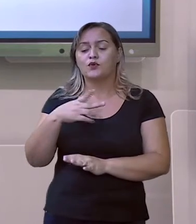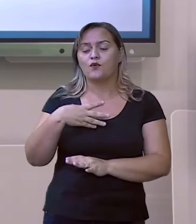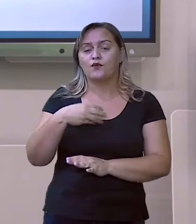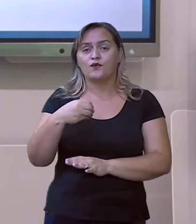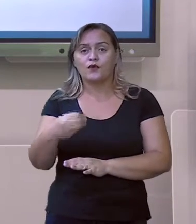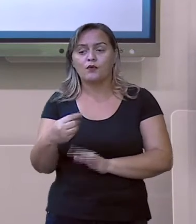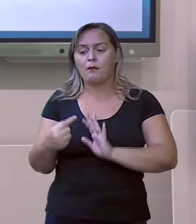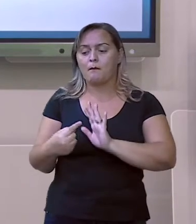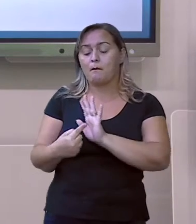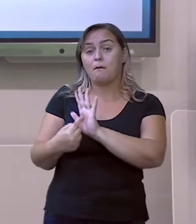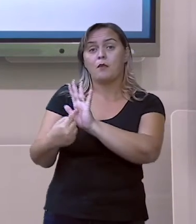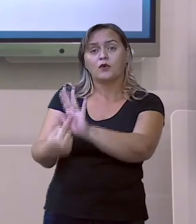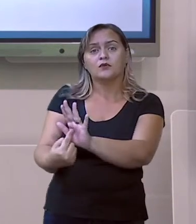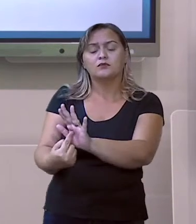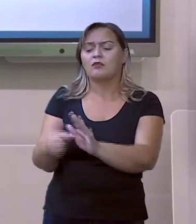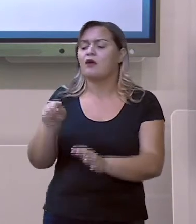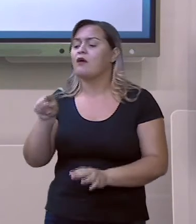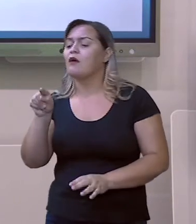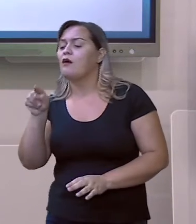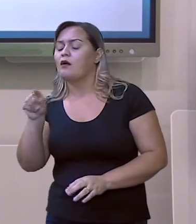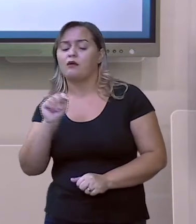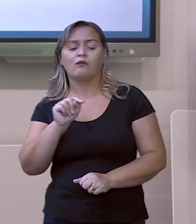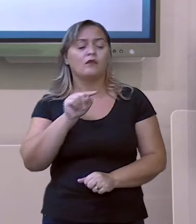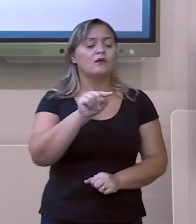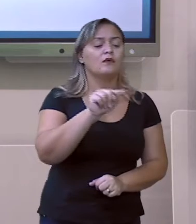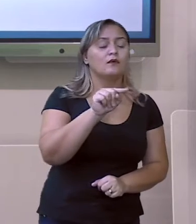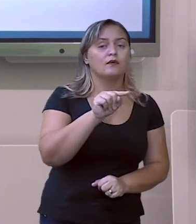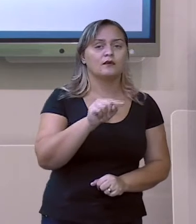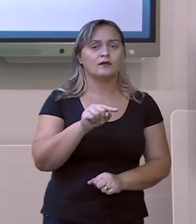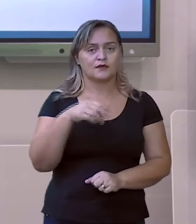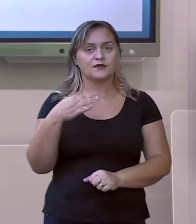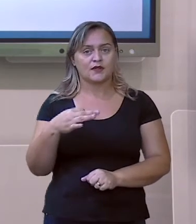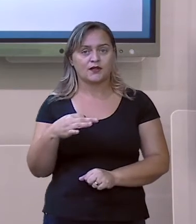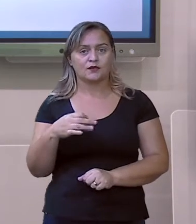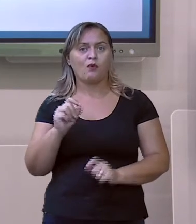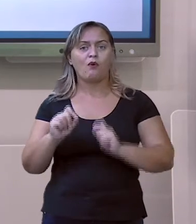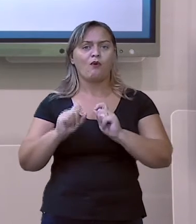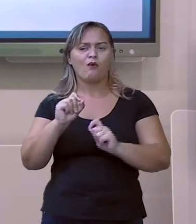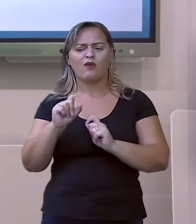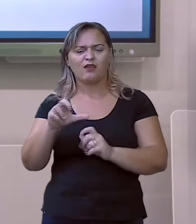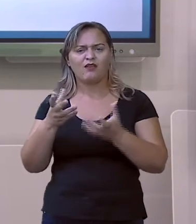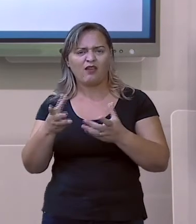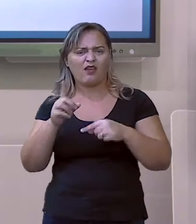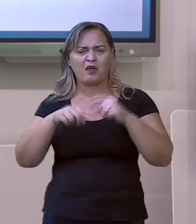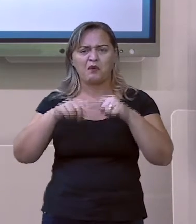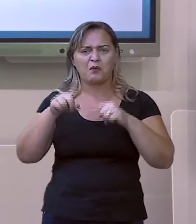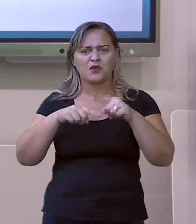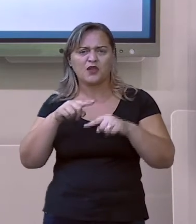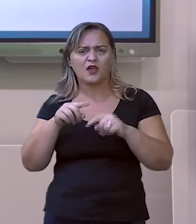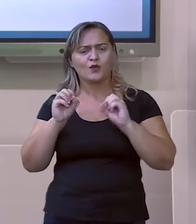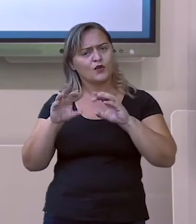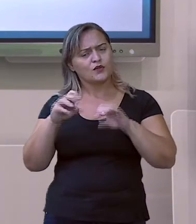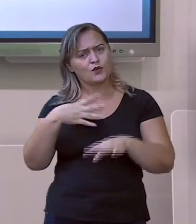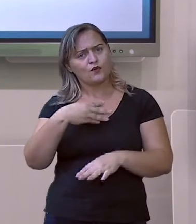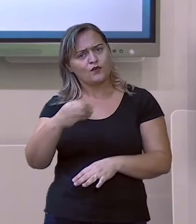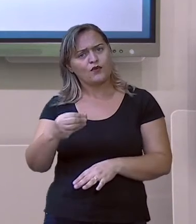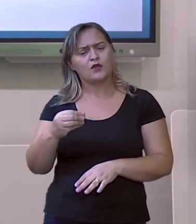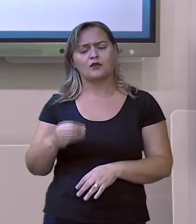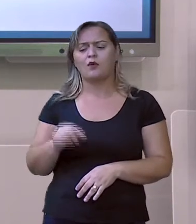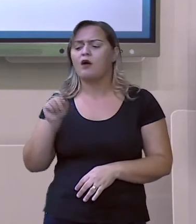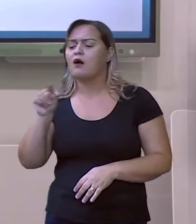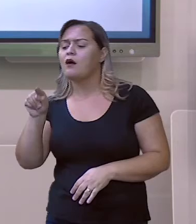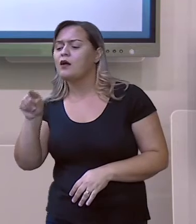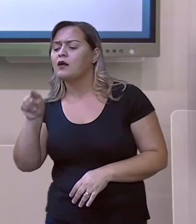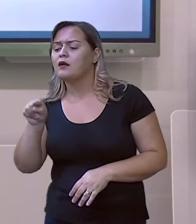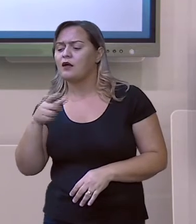no objeto e ali fazer o apontamento para aquilo que ele deseja. São formas que vão te ajudar muito na comunicação